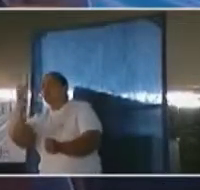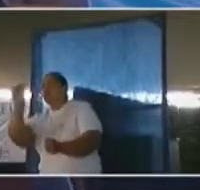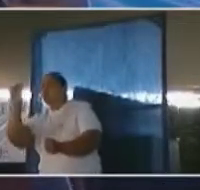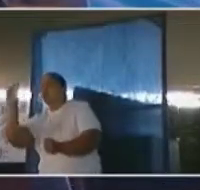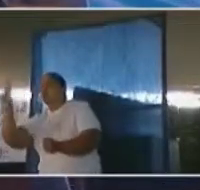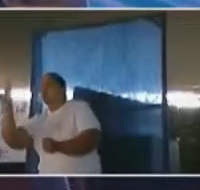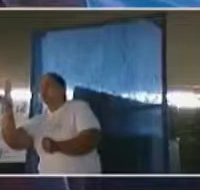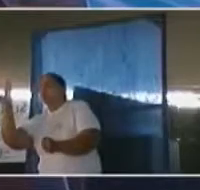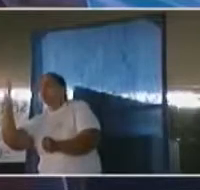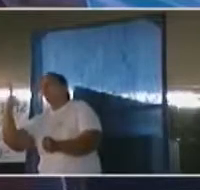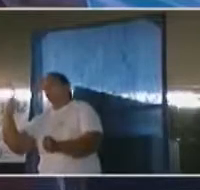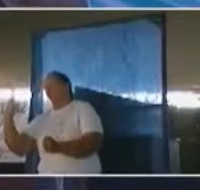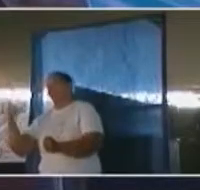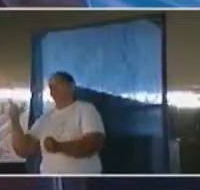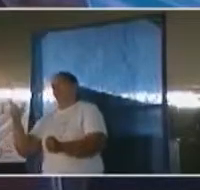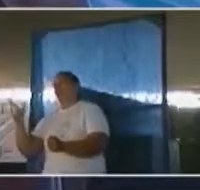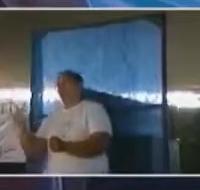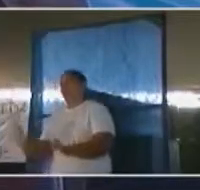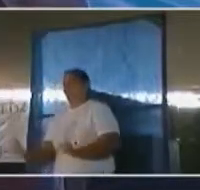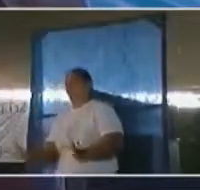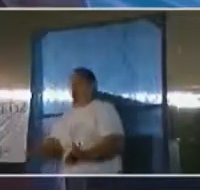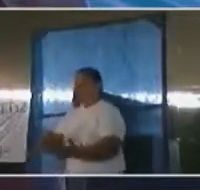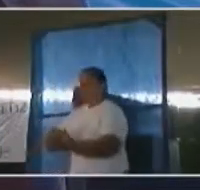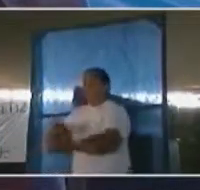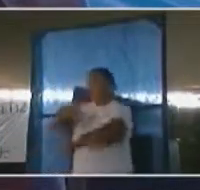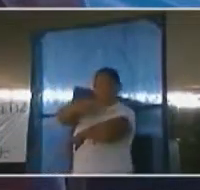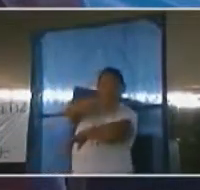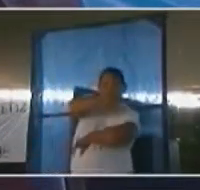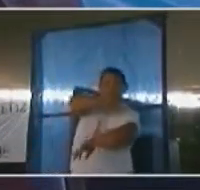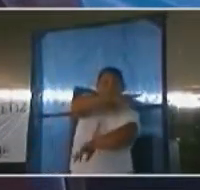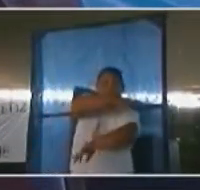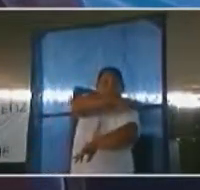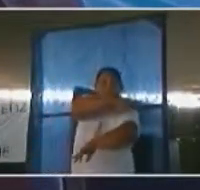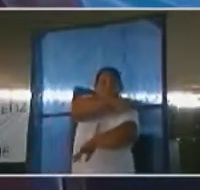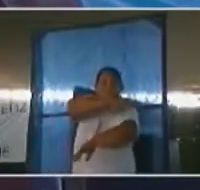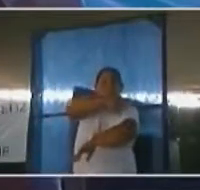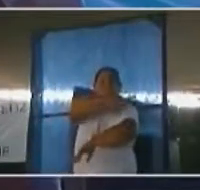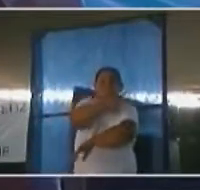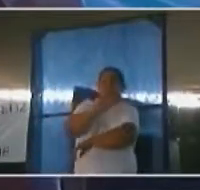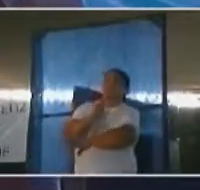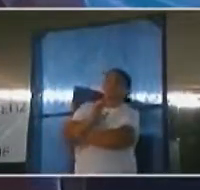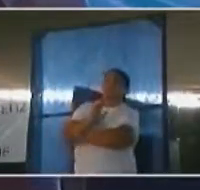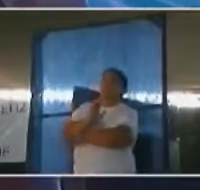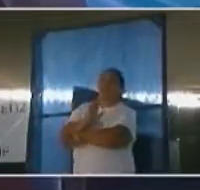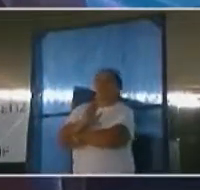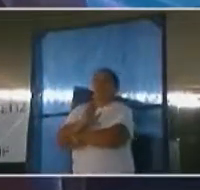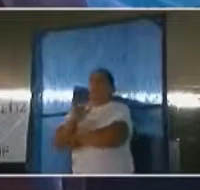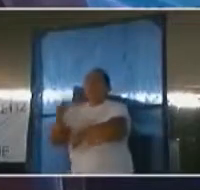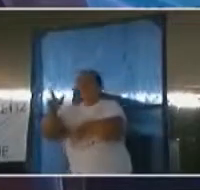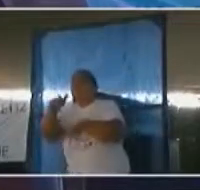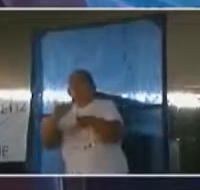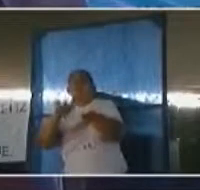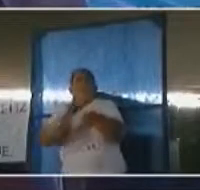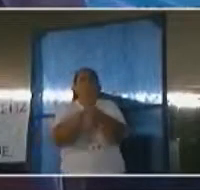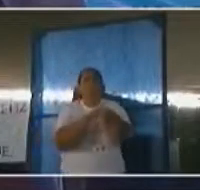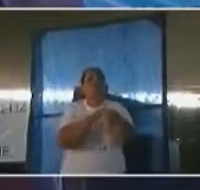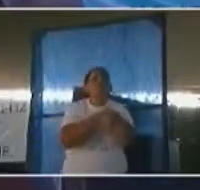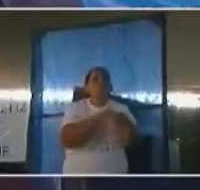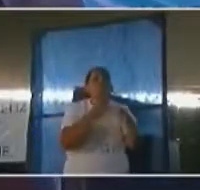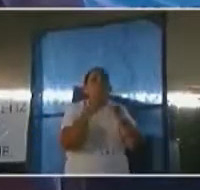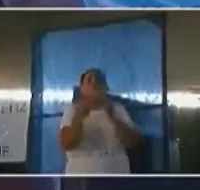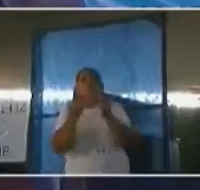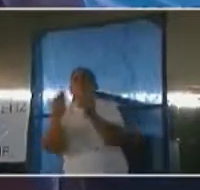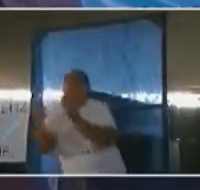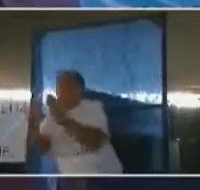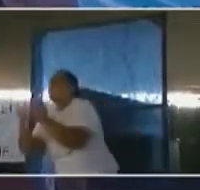em praça pública, ele falava com as pessoas que encontrava ali. Alguns professores